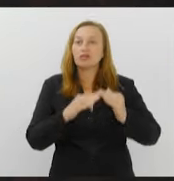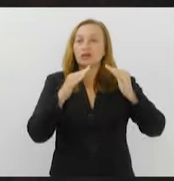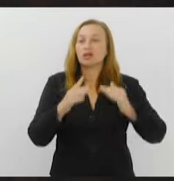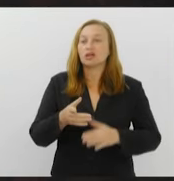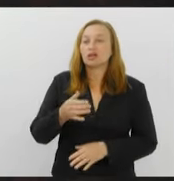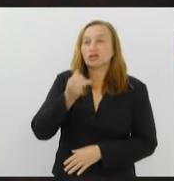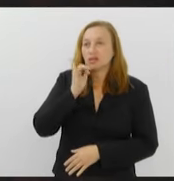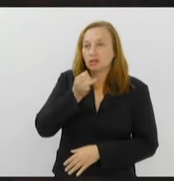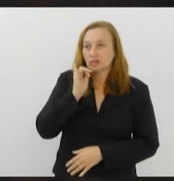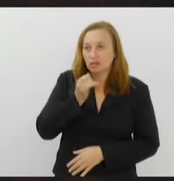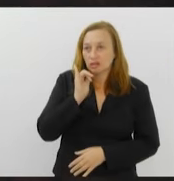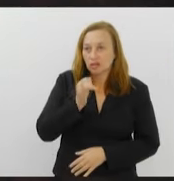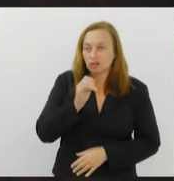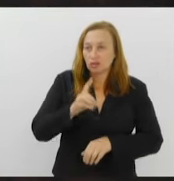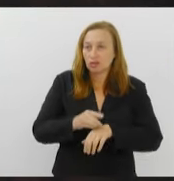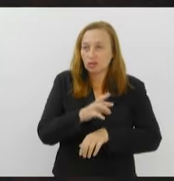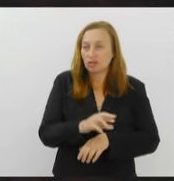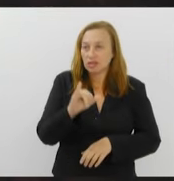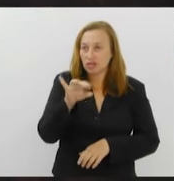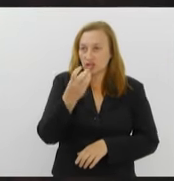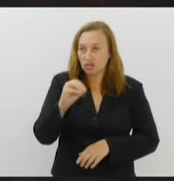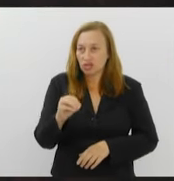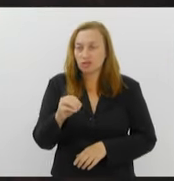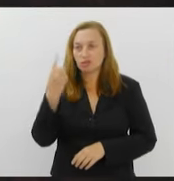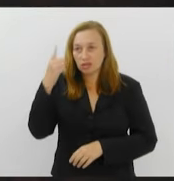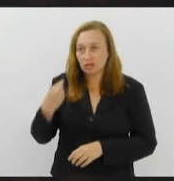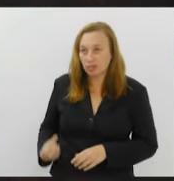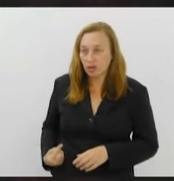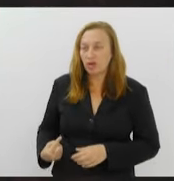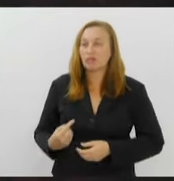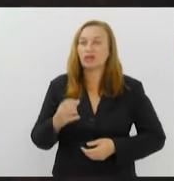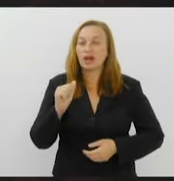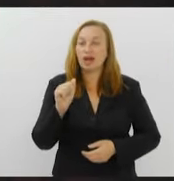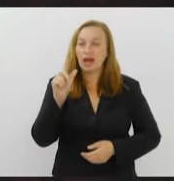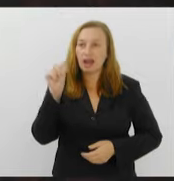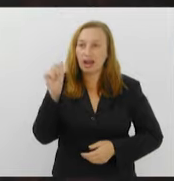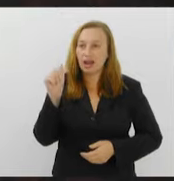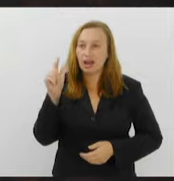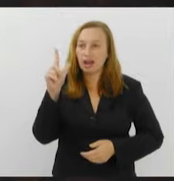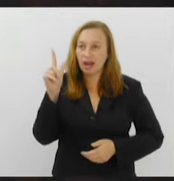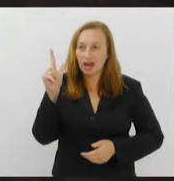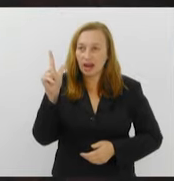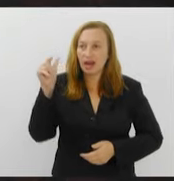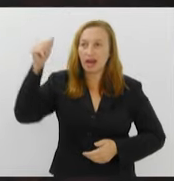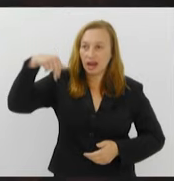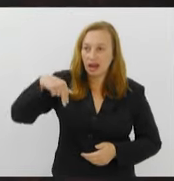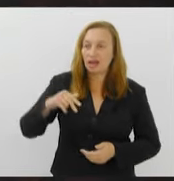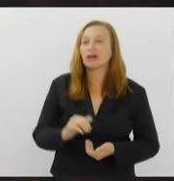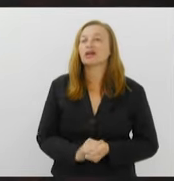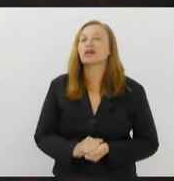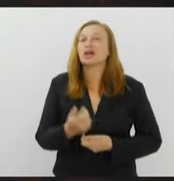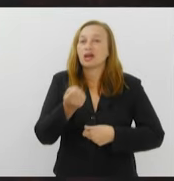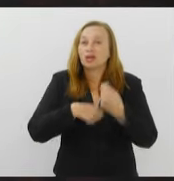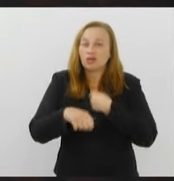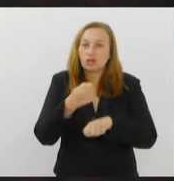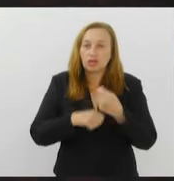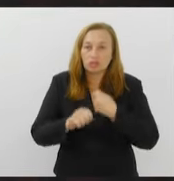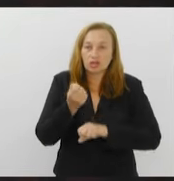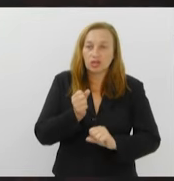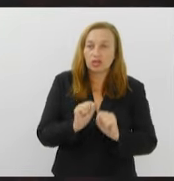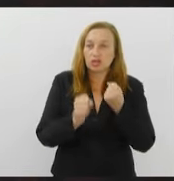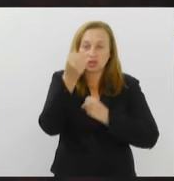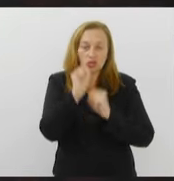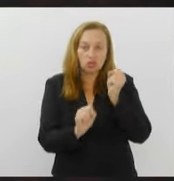Serginho, Munir Neto, Dani Balbi e Alan Lopes. Pendendo de pareceres das comissões de Economia, Indústria e Comércio,